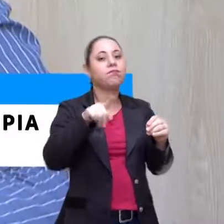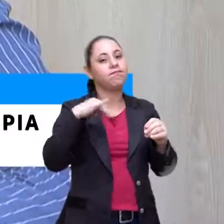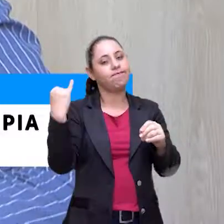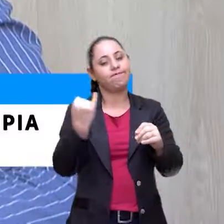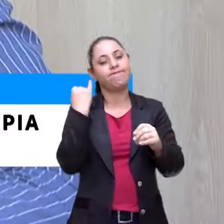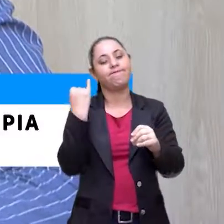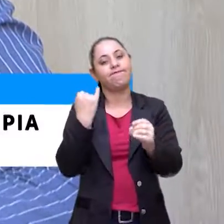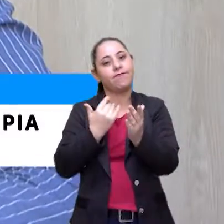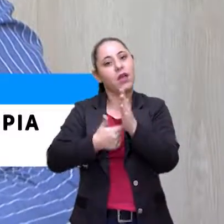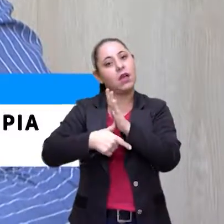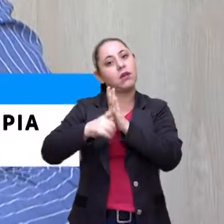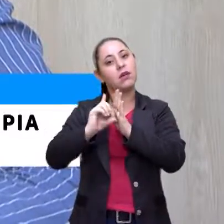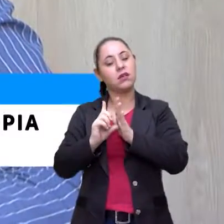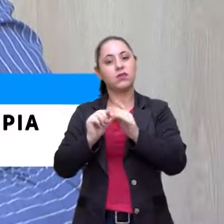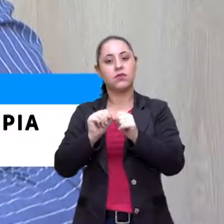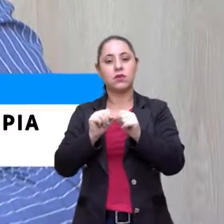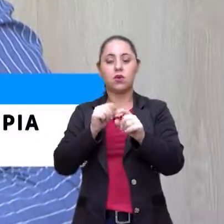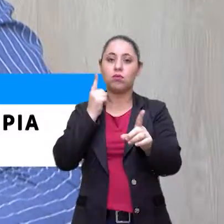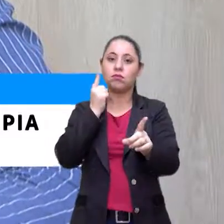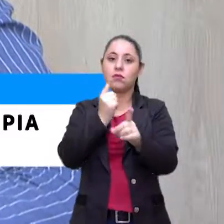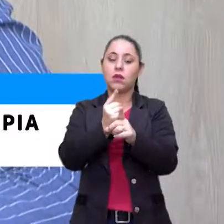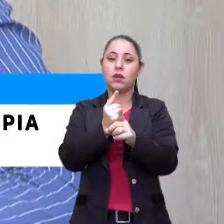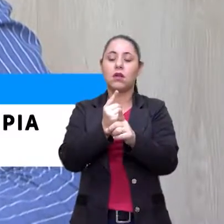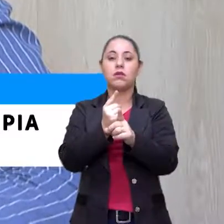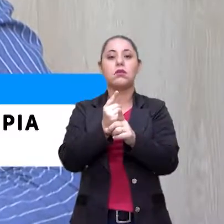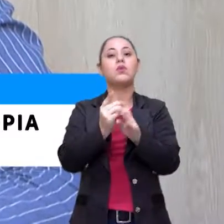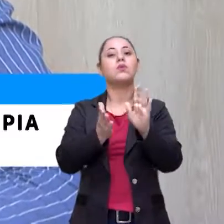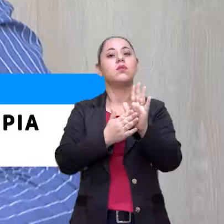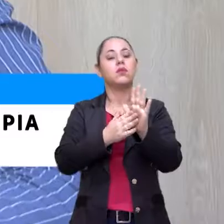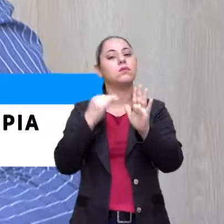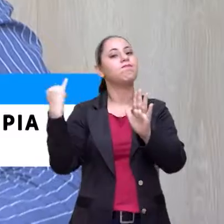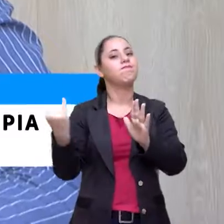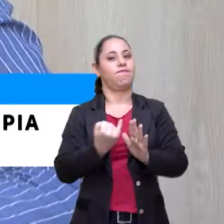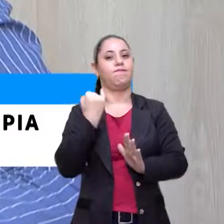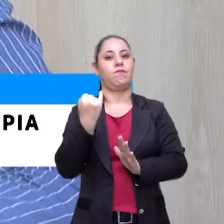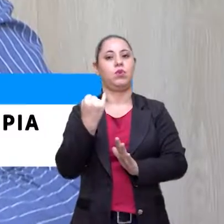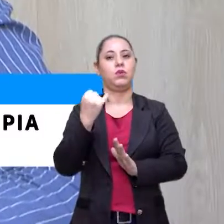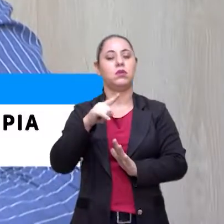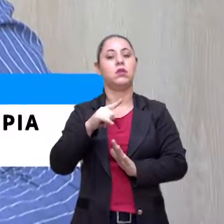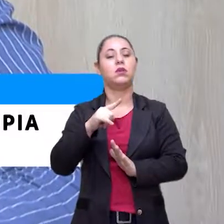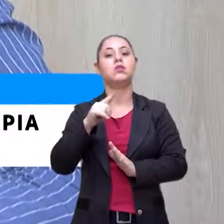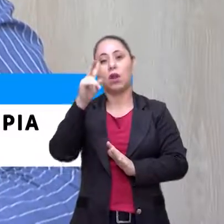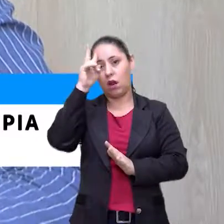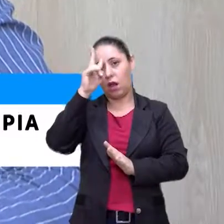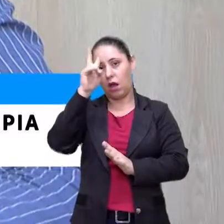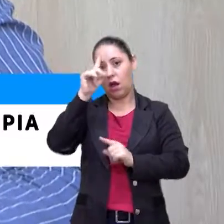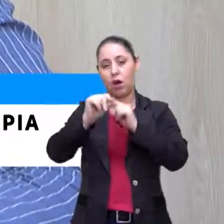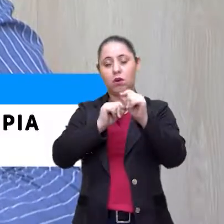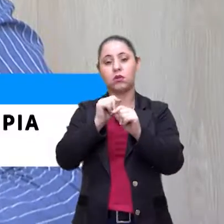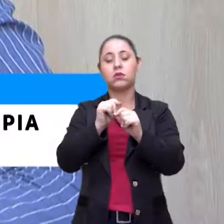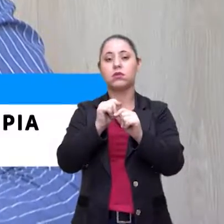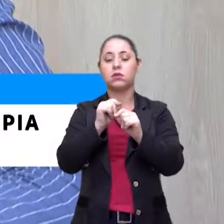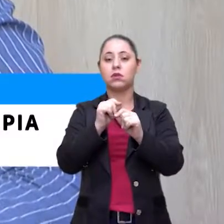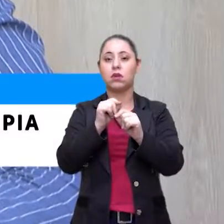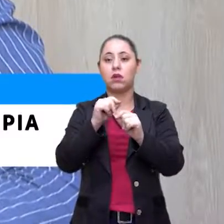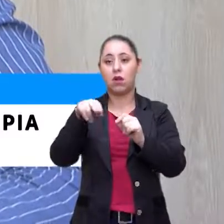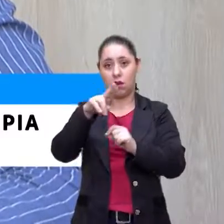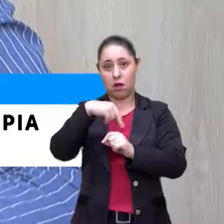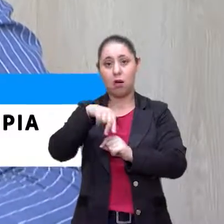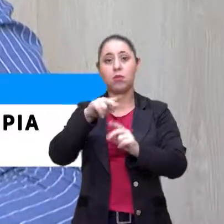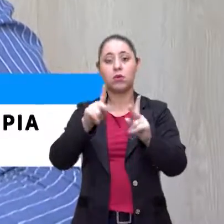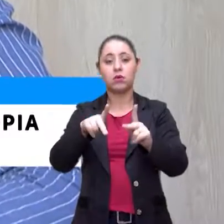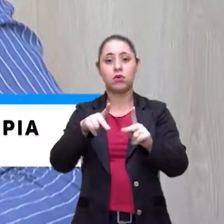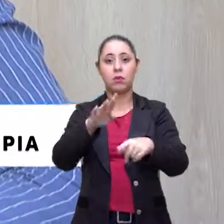isso realmente é muito importante e realmente é uma iniciativa muito bacana e muito, muito interessante para a